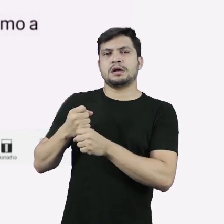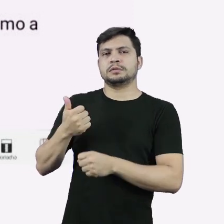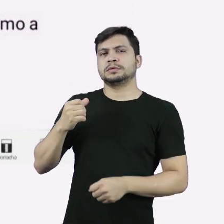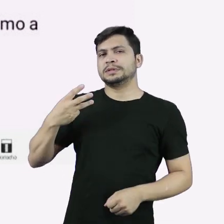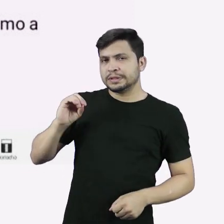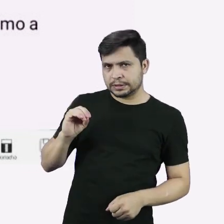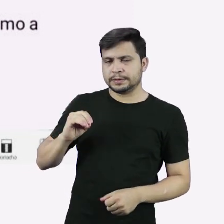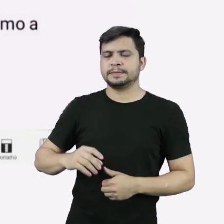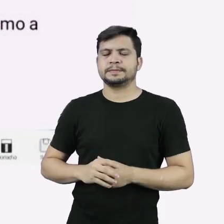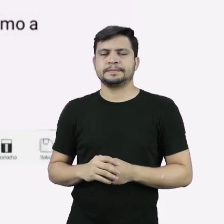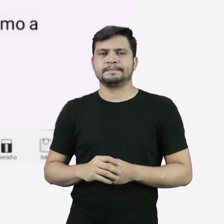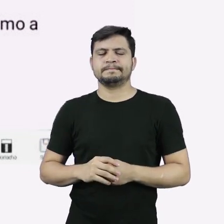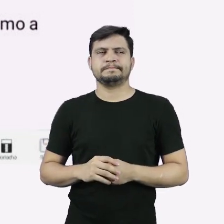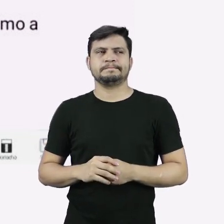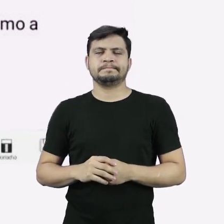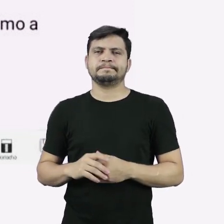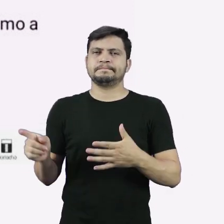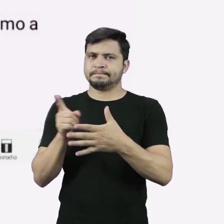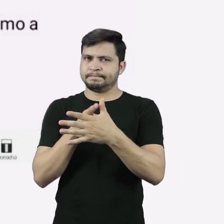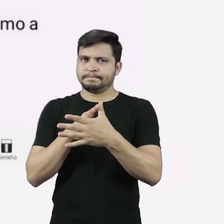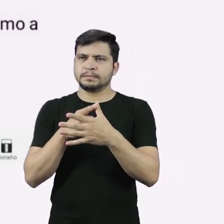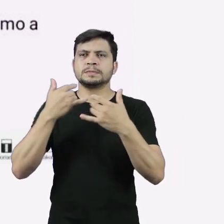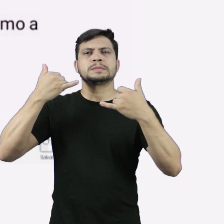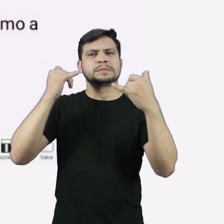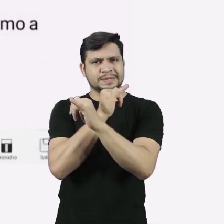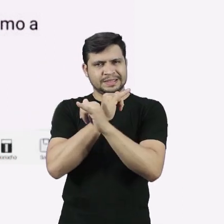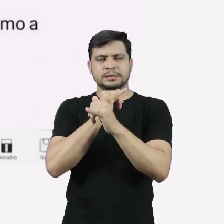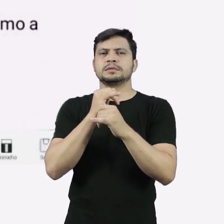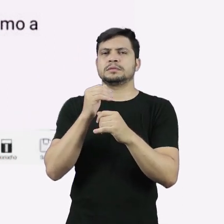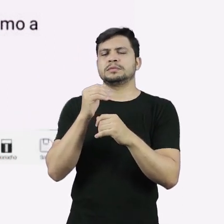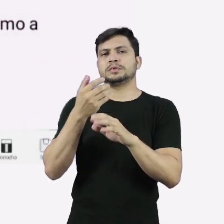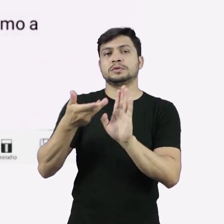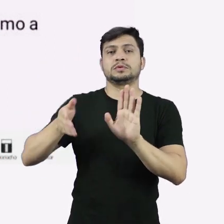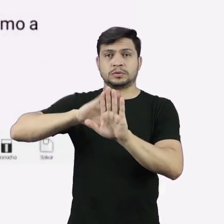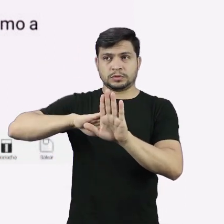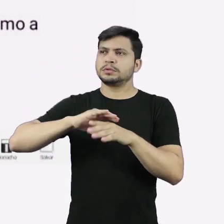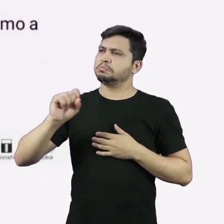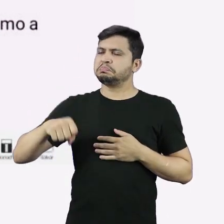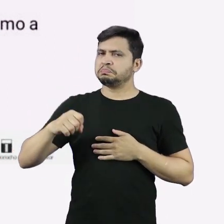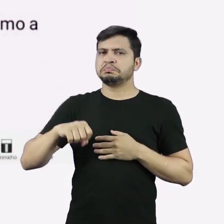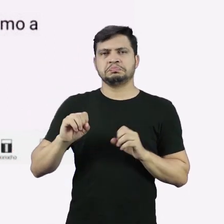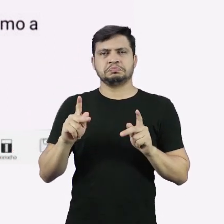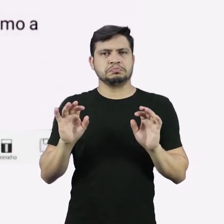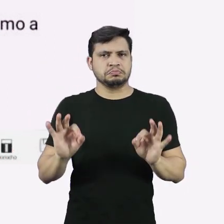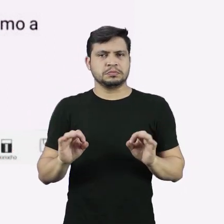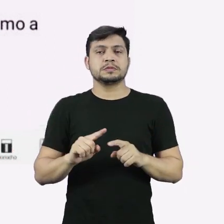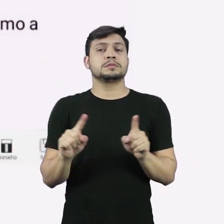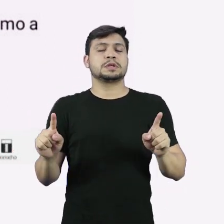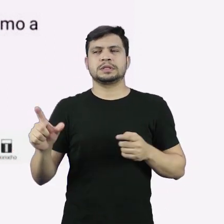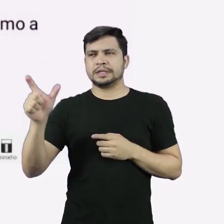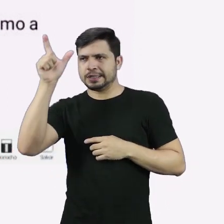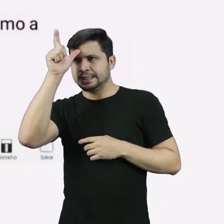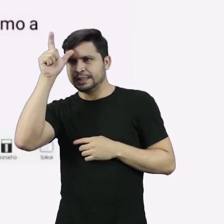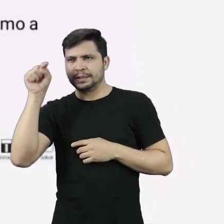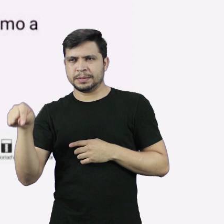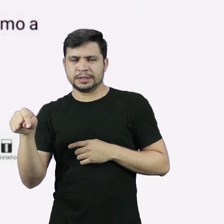que estaria correto e o que estaria errado nele. Choque ideológico, correto? Guerra Fria é conhecida por ser um choque ideológico. Até aqui, ok. Entre a Alemanha